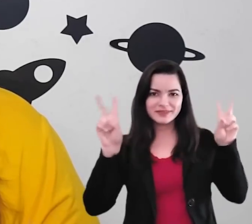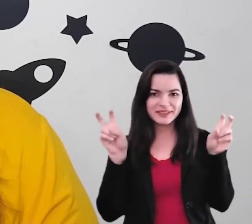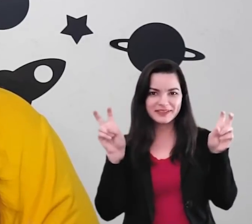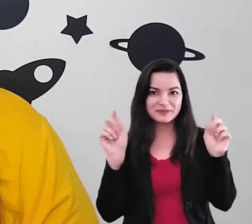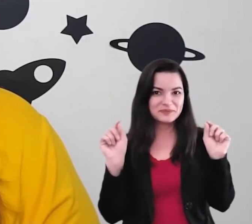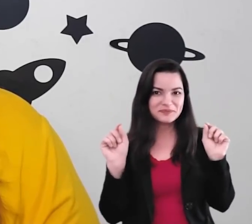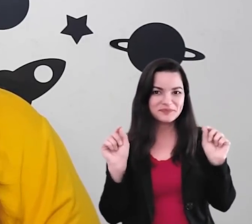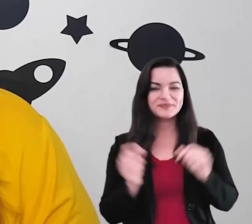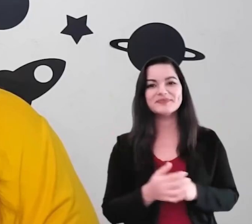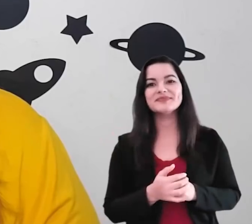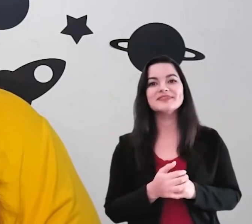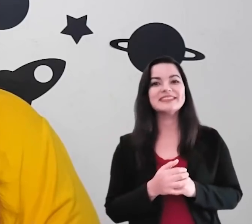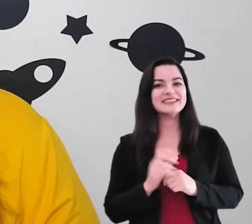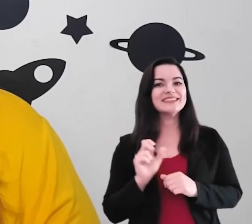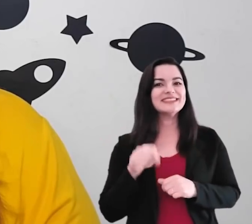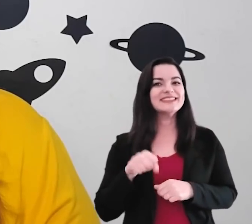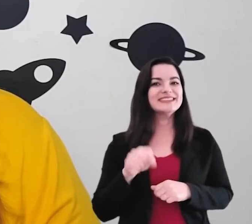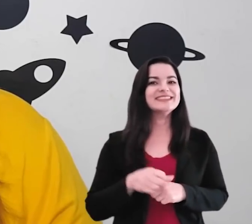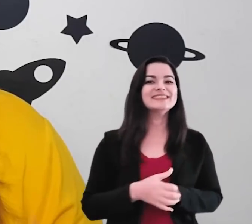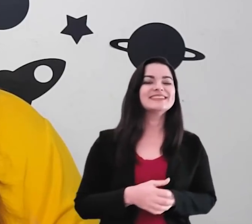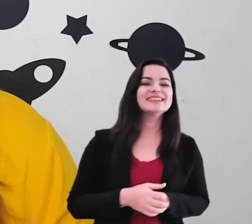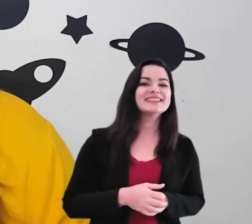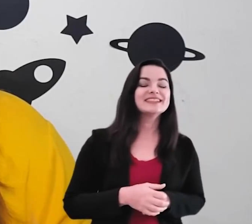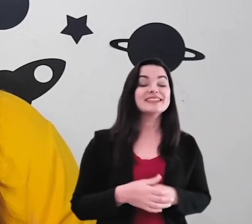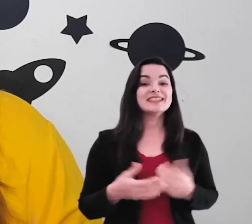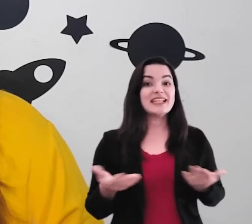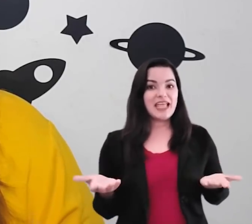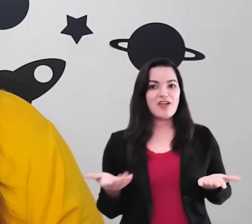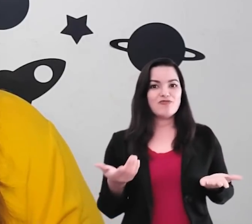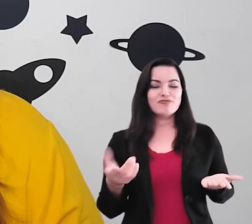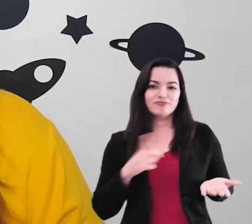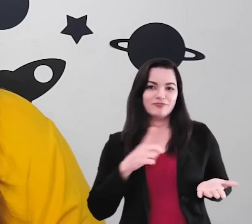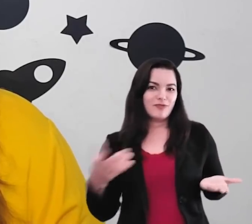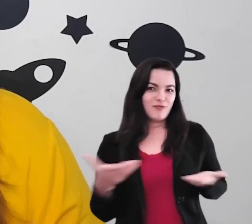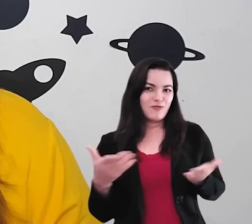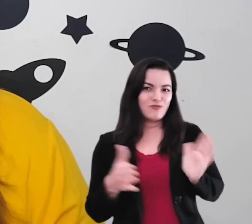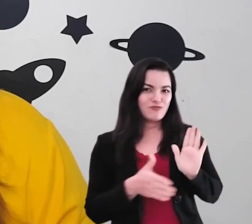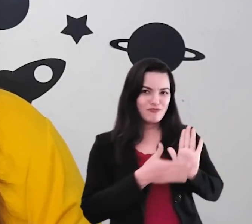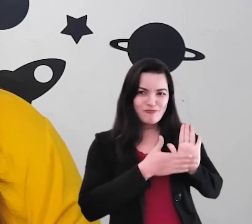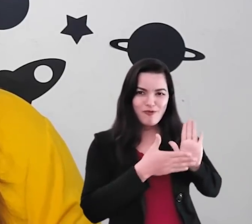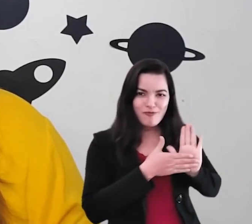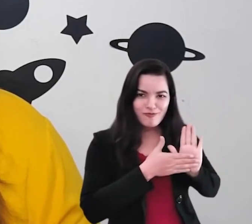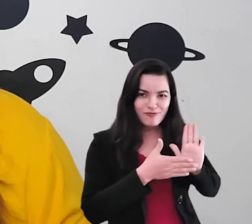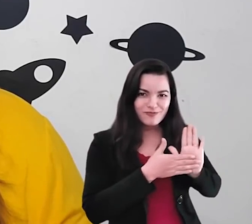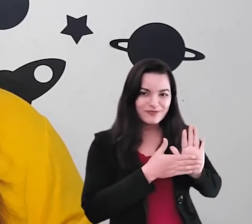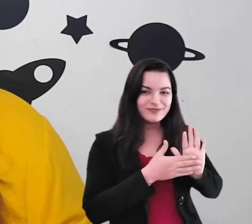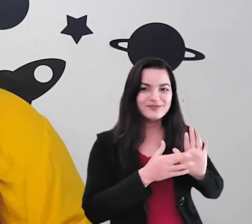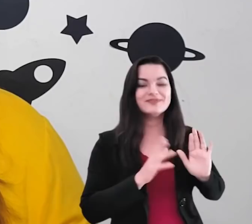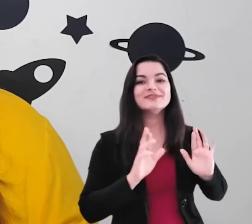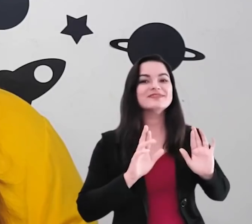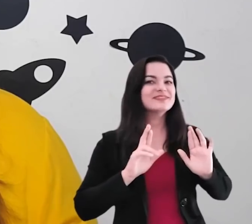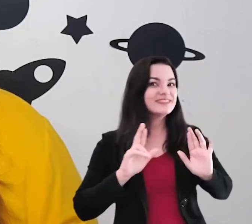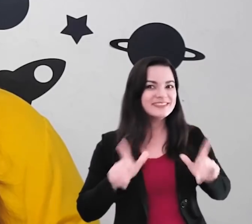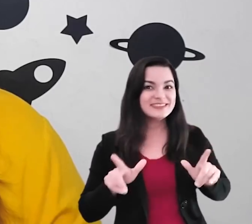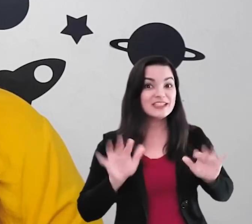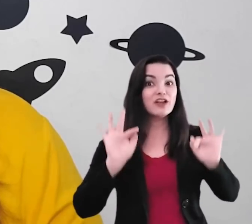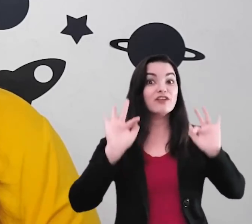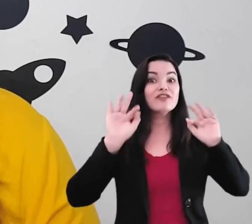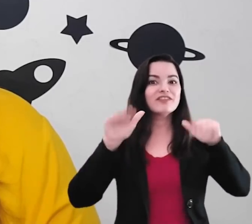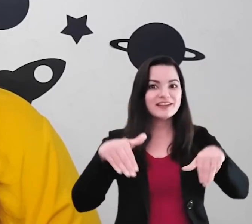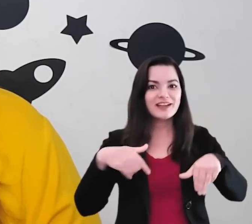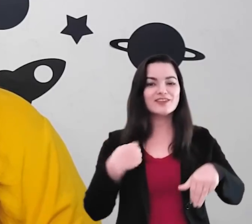nosso encontro. Isso mesmo. Eu trouxe uma proposta onde no final dela